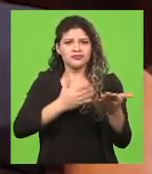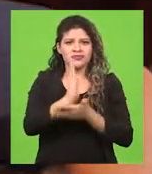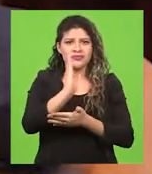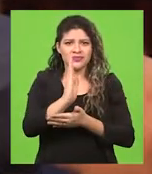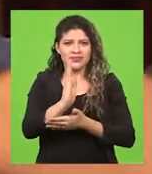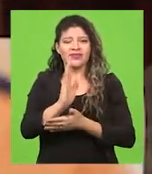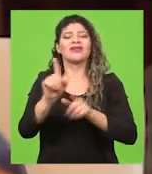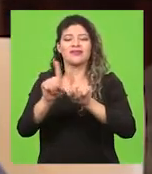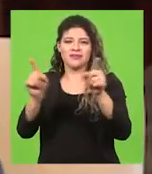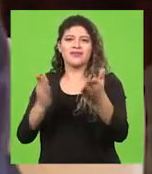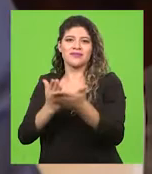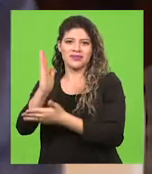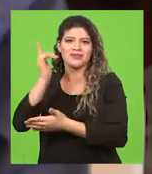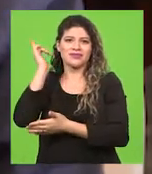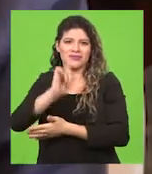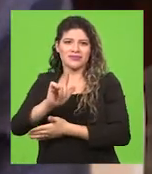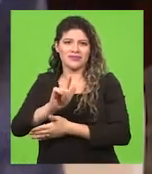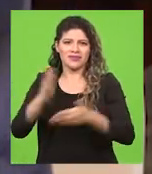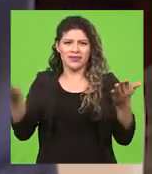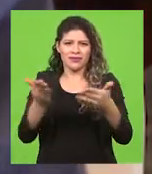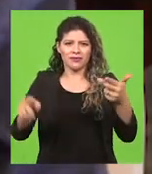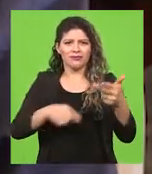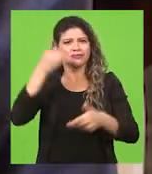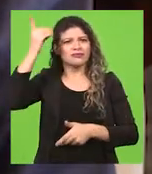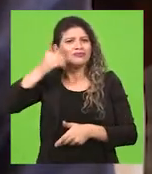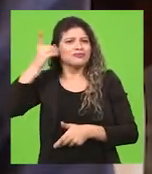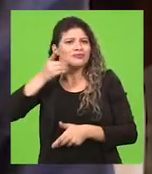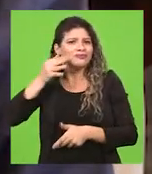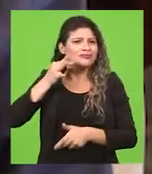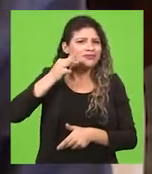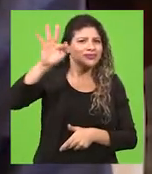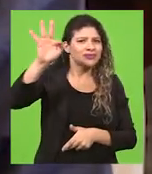posse. Agora para deputado federal, que eu era inelegível.